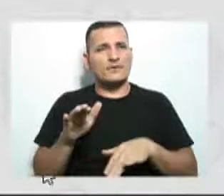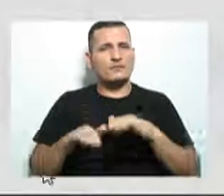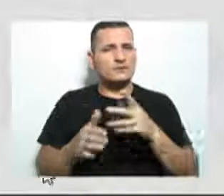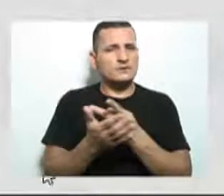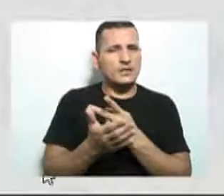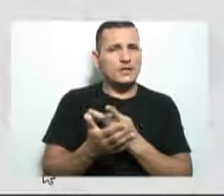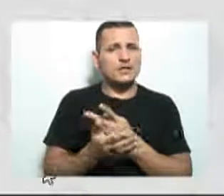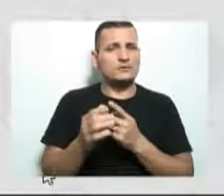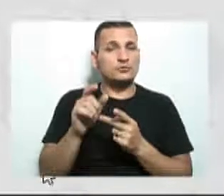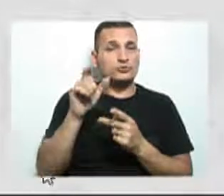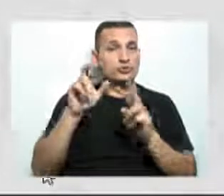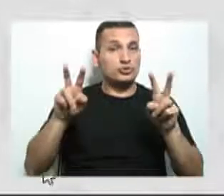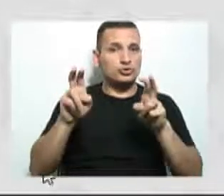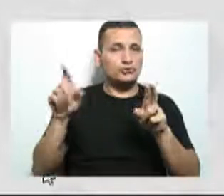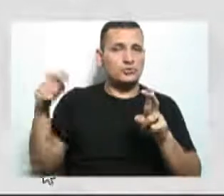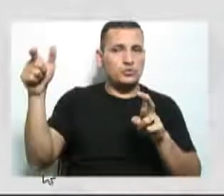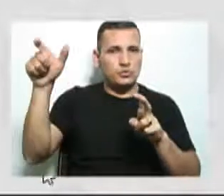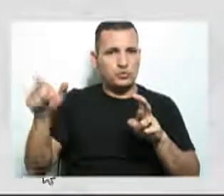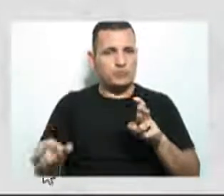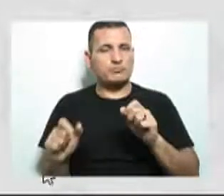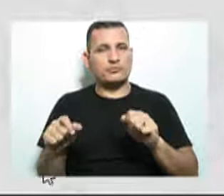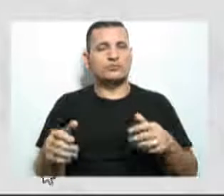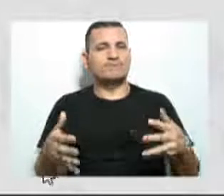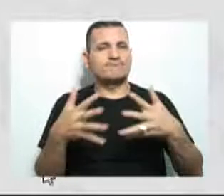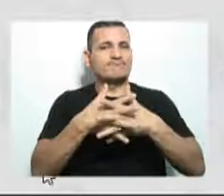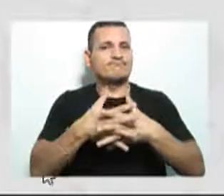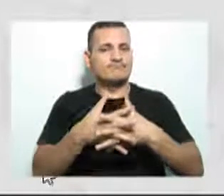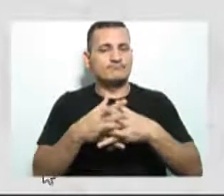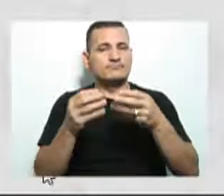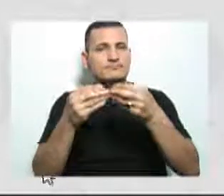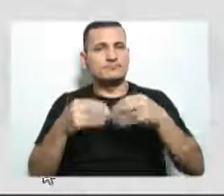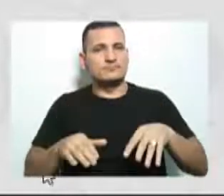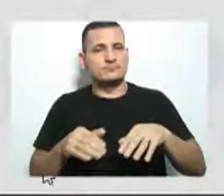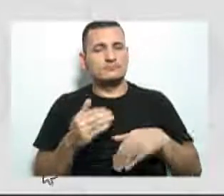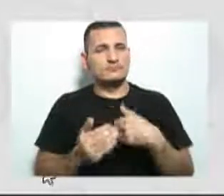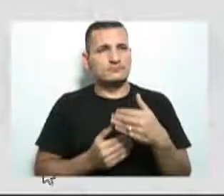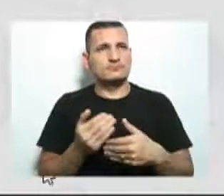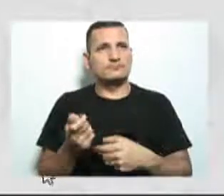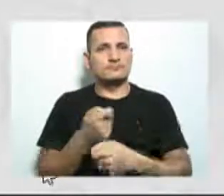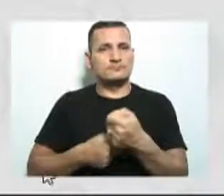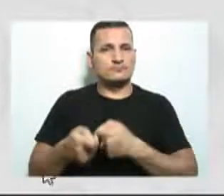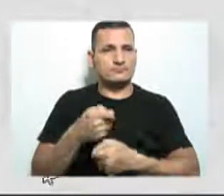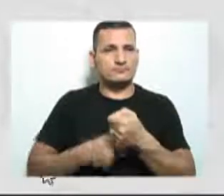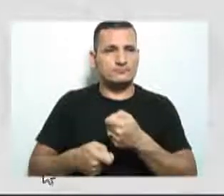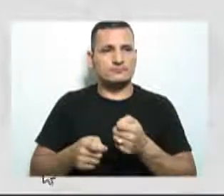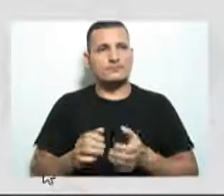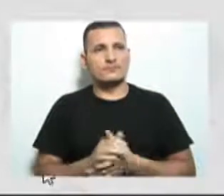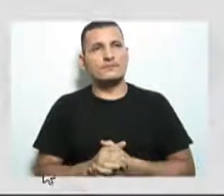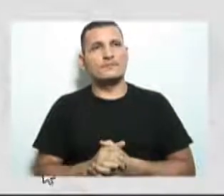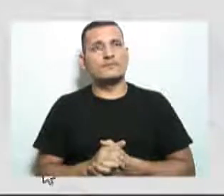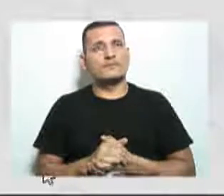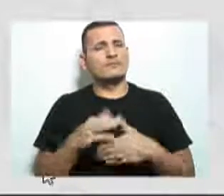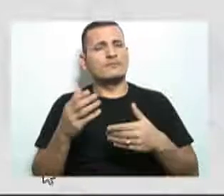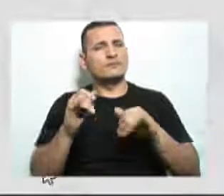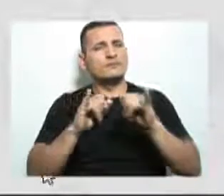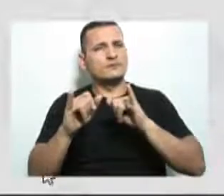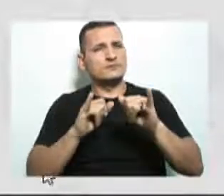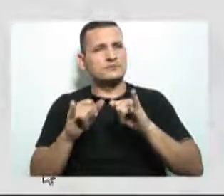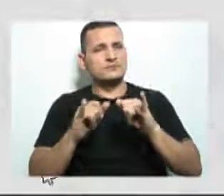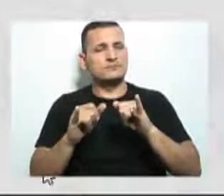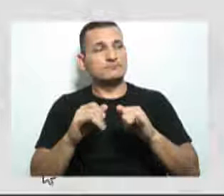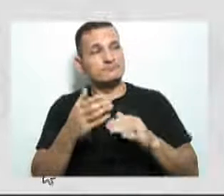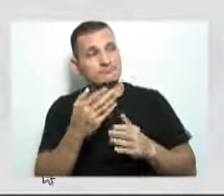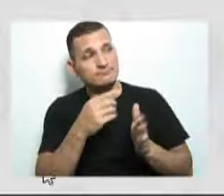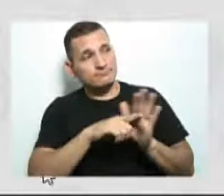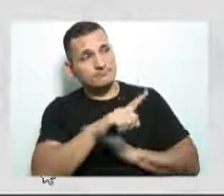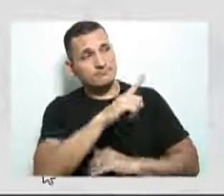sobre a outra parte podem confundir e prejudicar o processo de negociação. Por falar em informação, professora